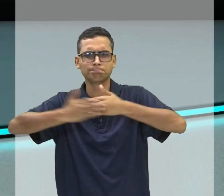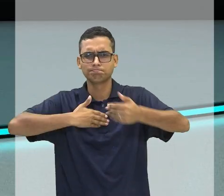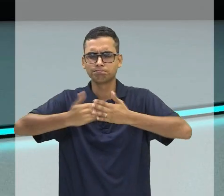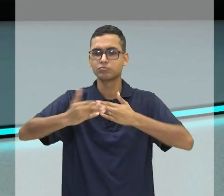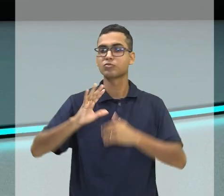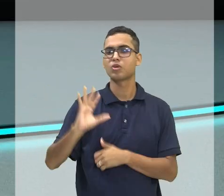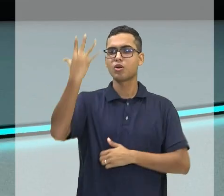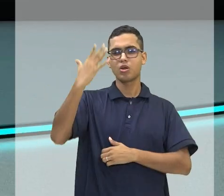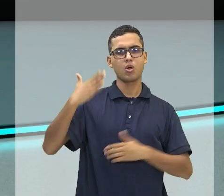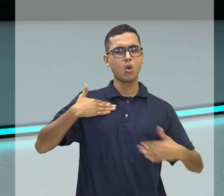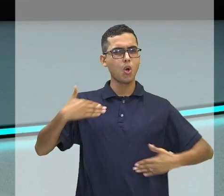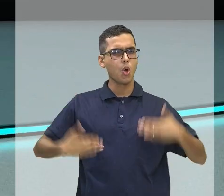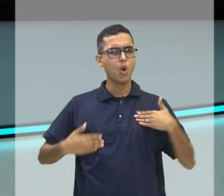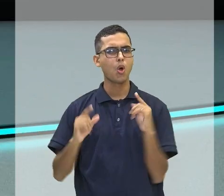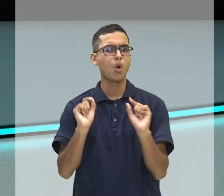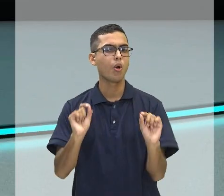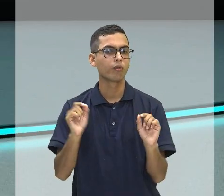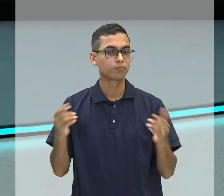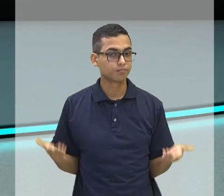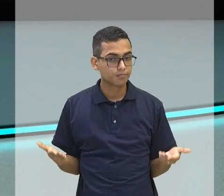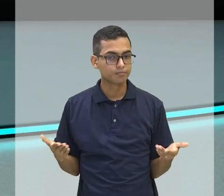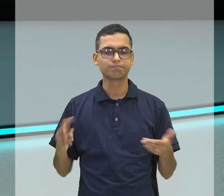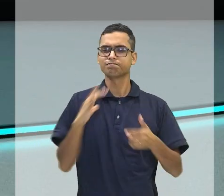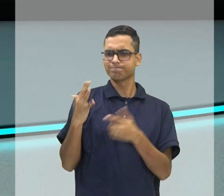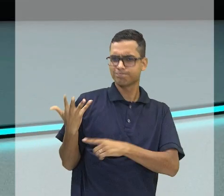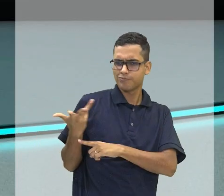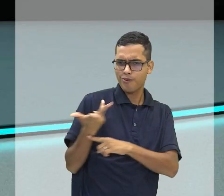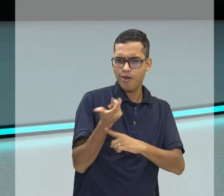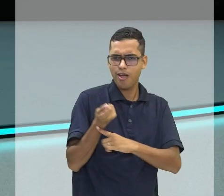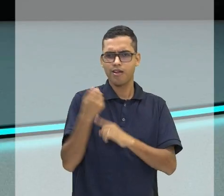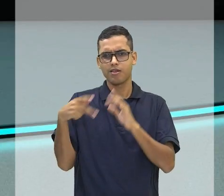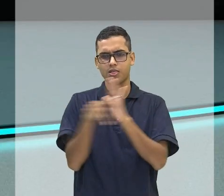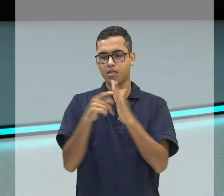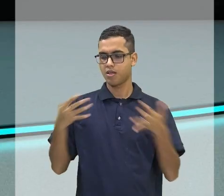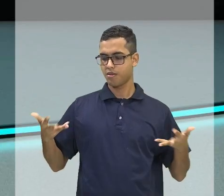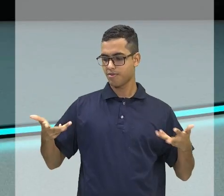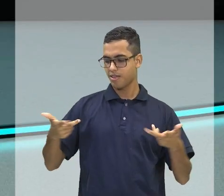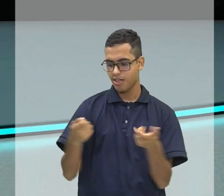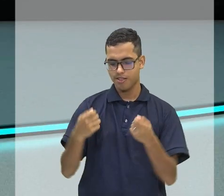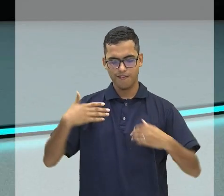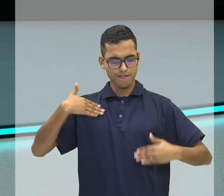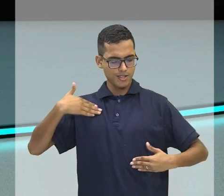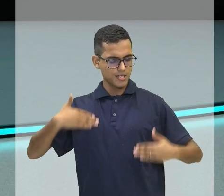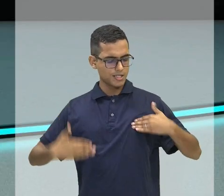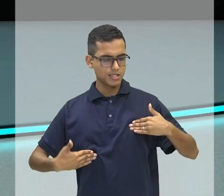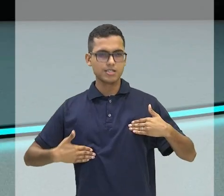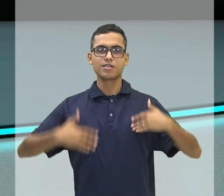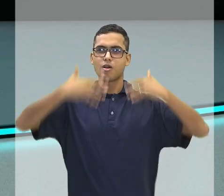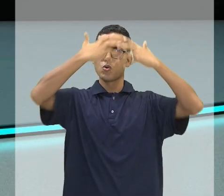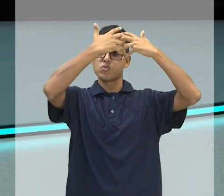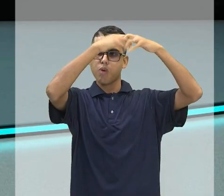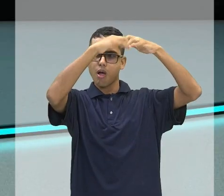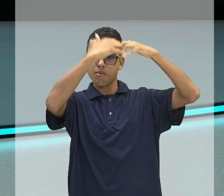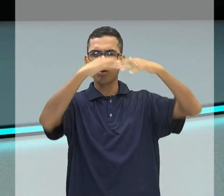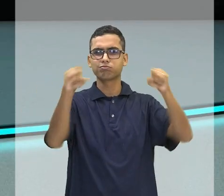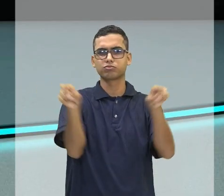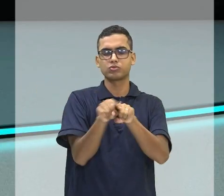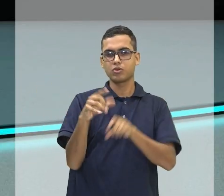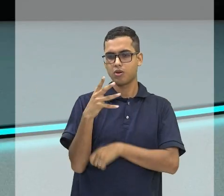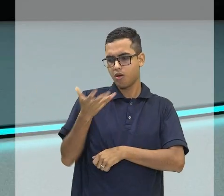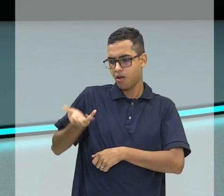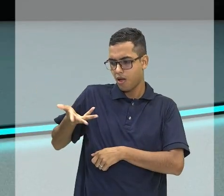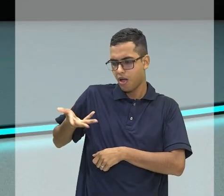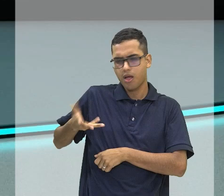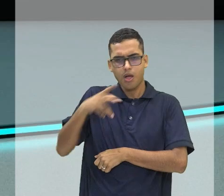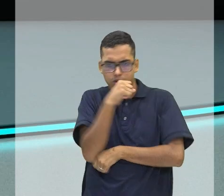nosso corpo? Nós vamos ganhando habilidades físicas, né? Habilidades motoras, a gente se torna mais ágil,